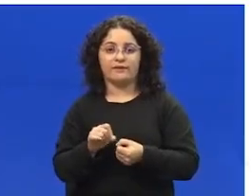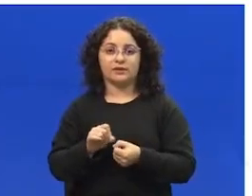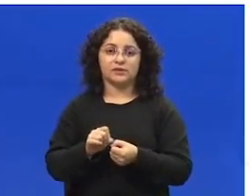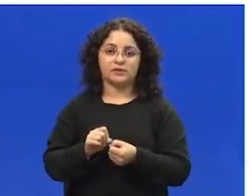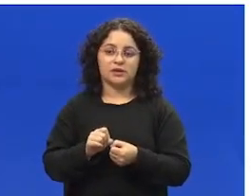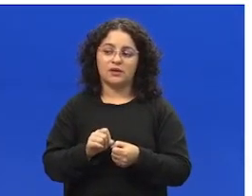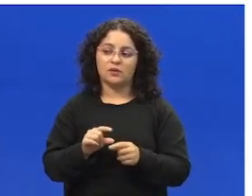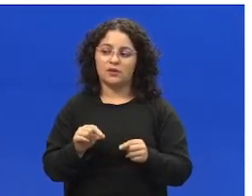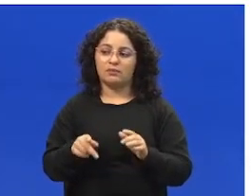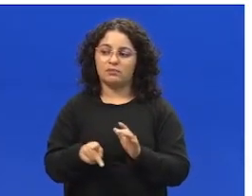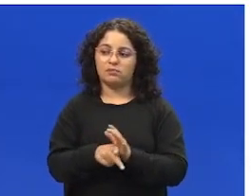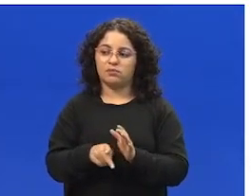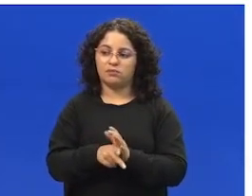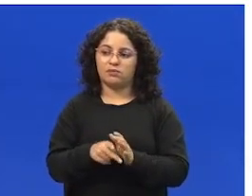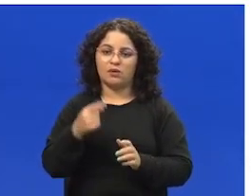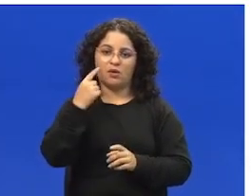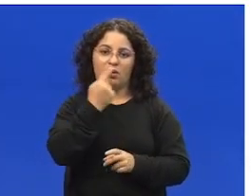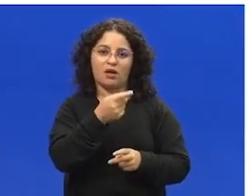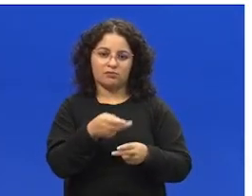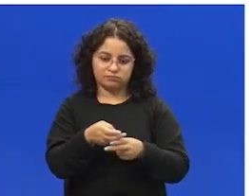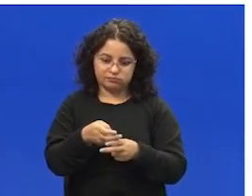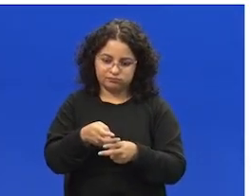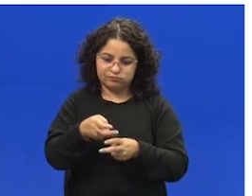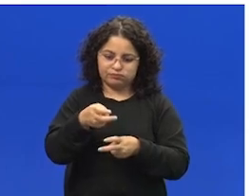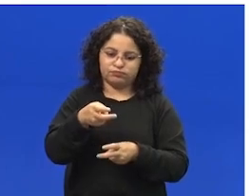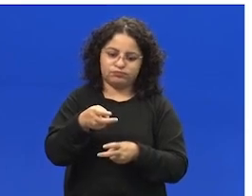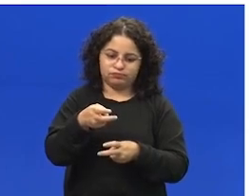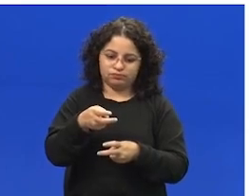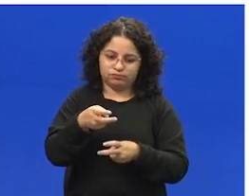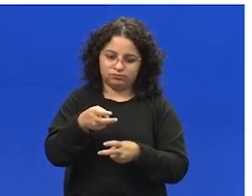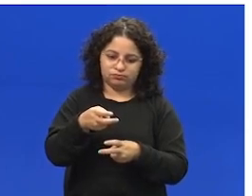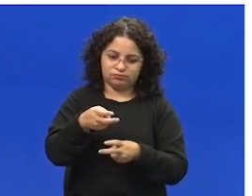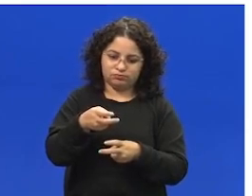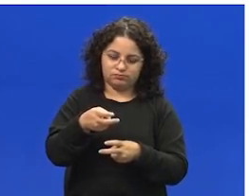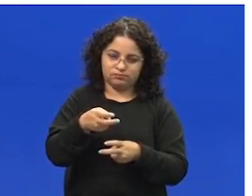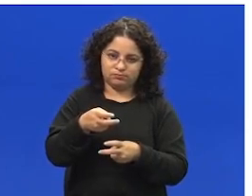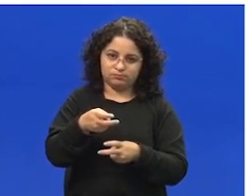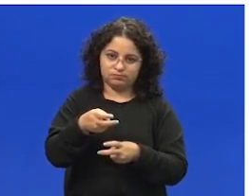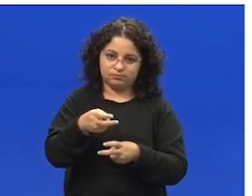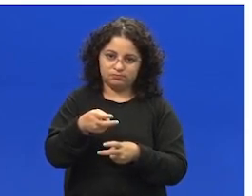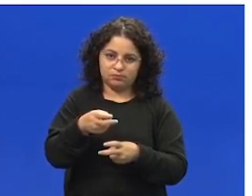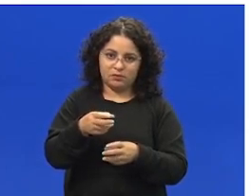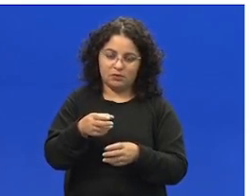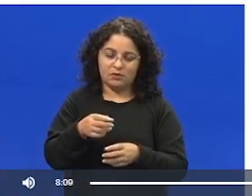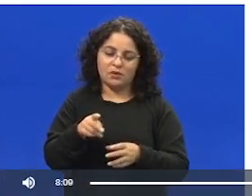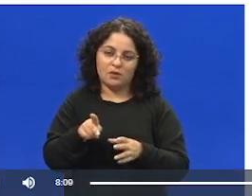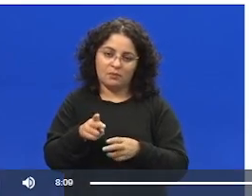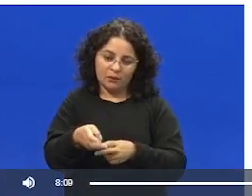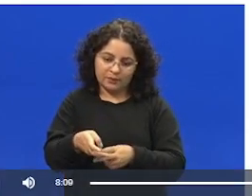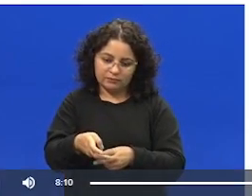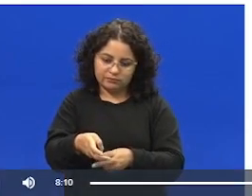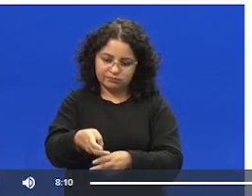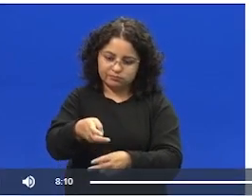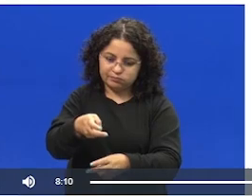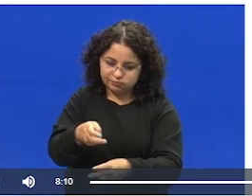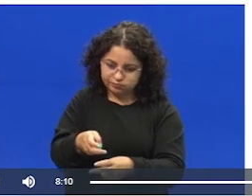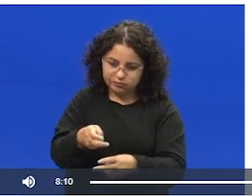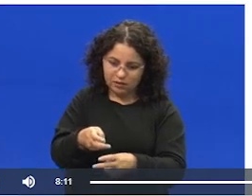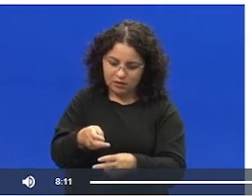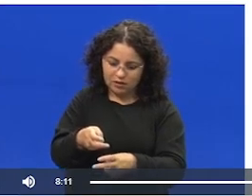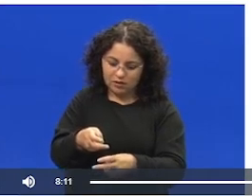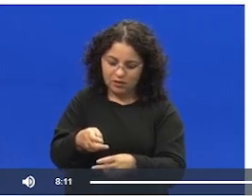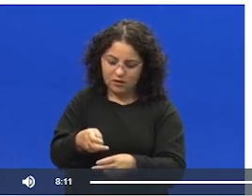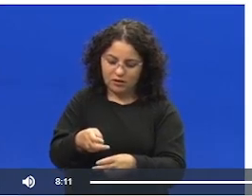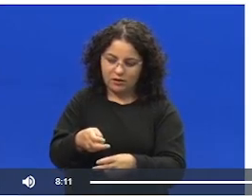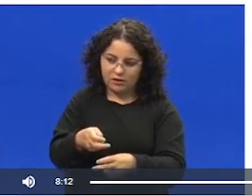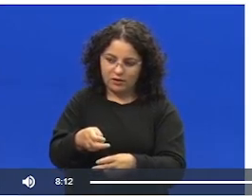a descompressão do canal. Eles vão fazer a redução deste escorregamento e fazer o que